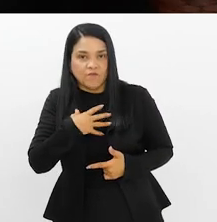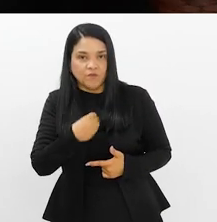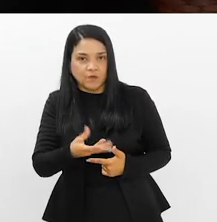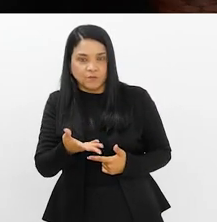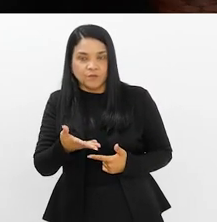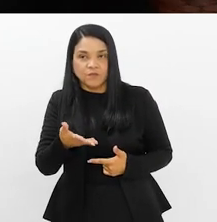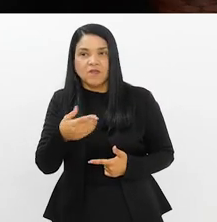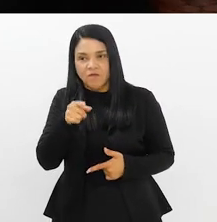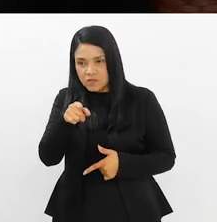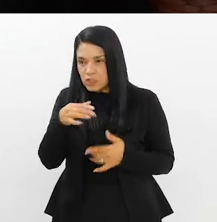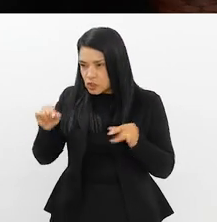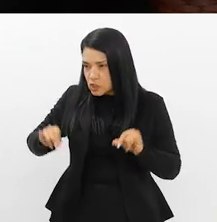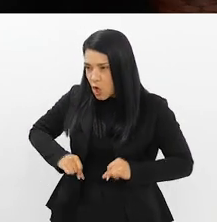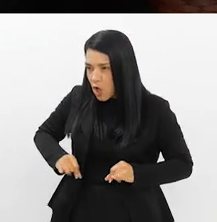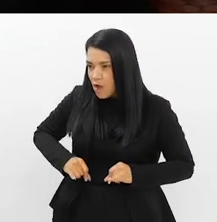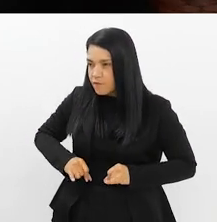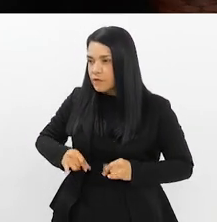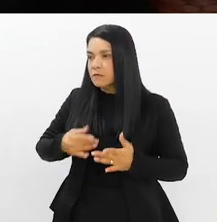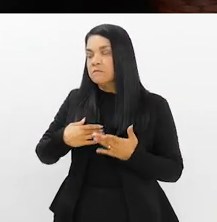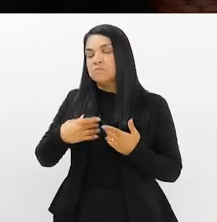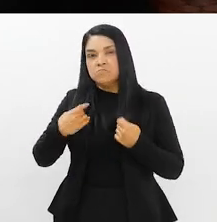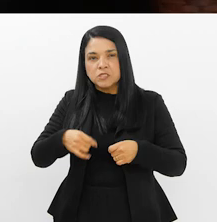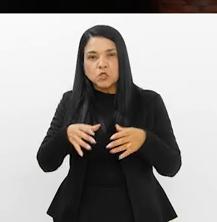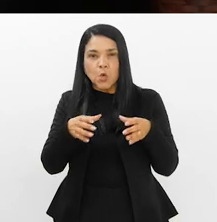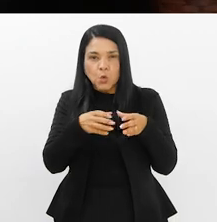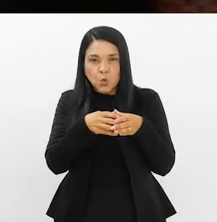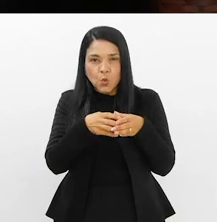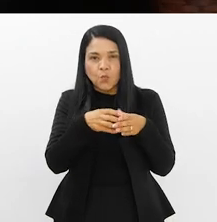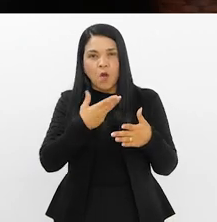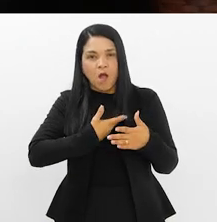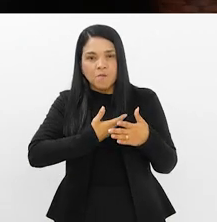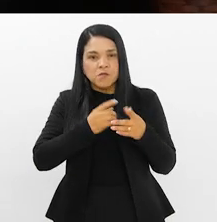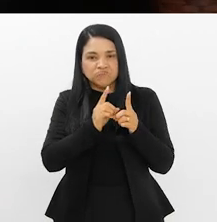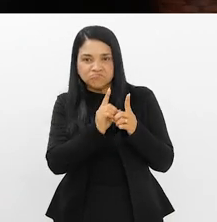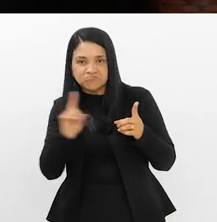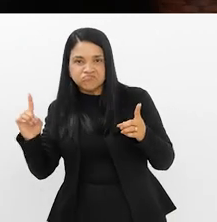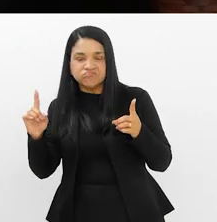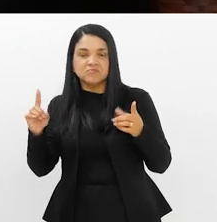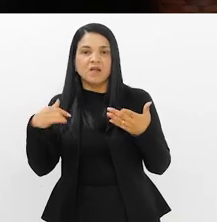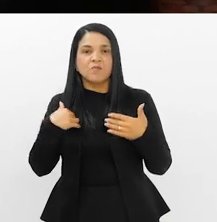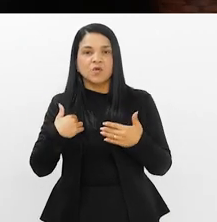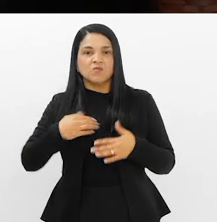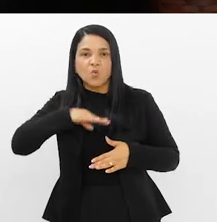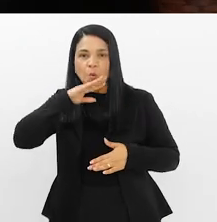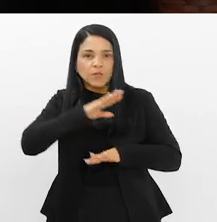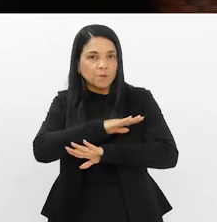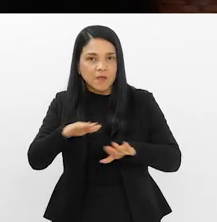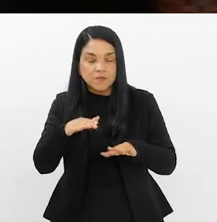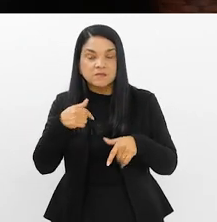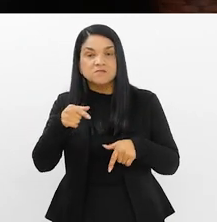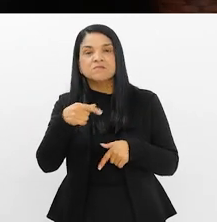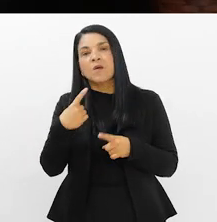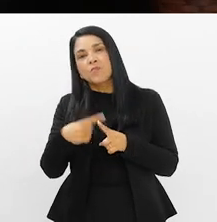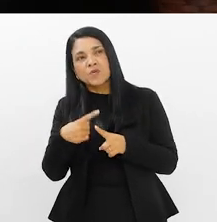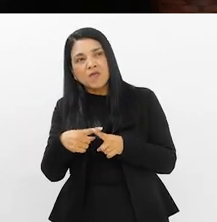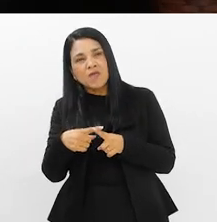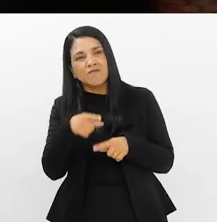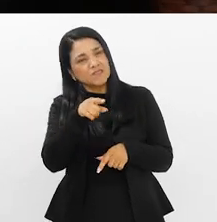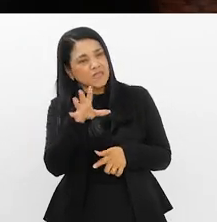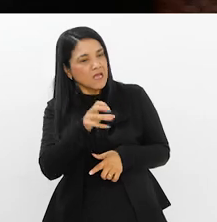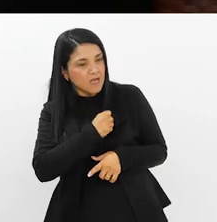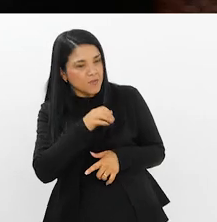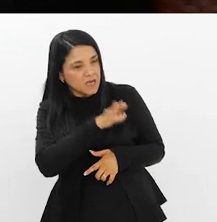Você sofreu esse tipo, sofre, teve que se afastar de algum grupo de amigos porque não aguentava mais. Por que não? Ah,